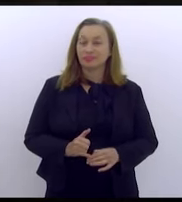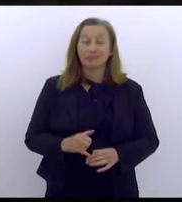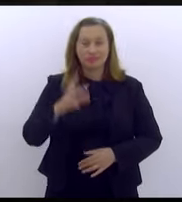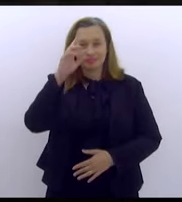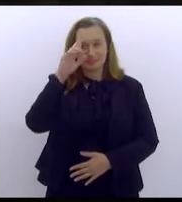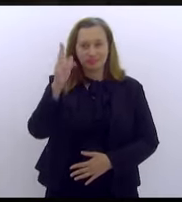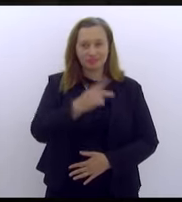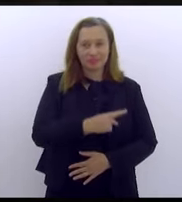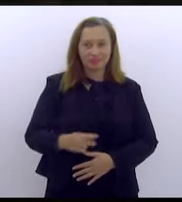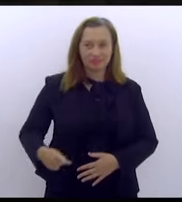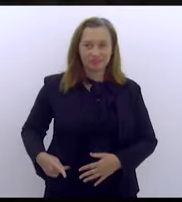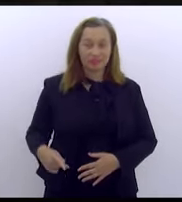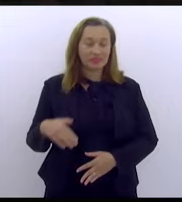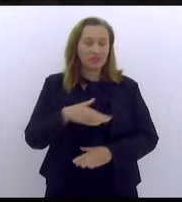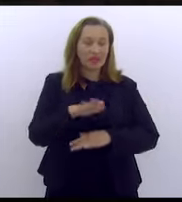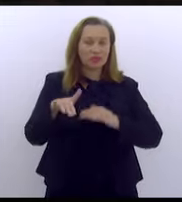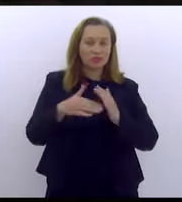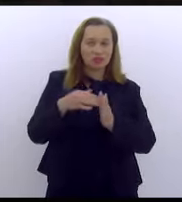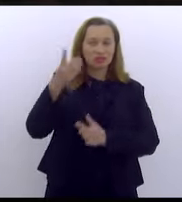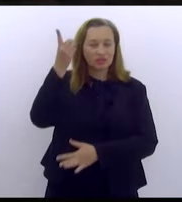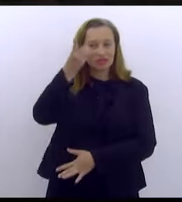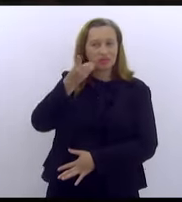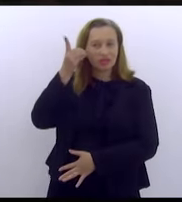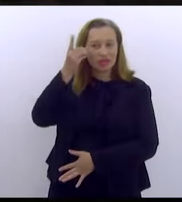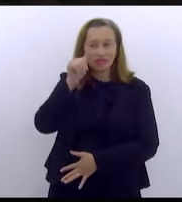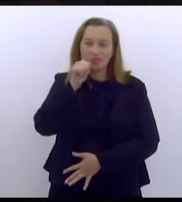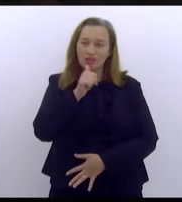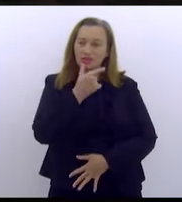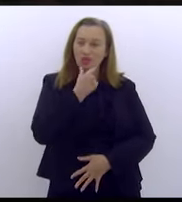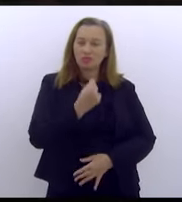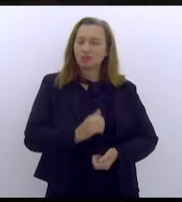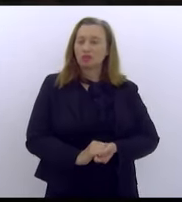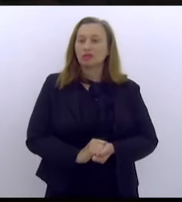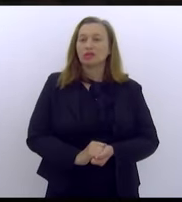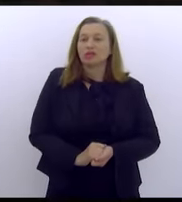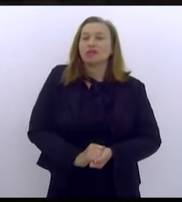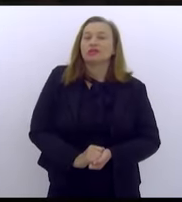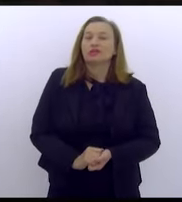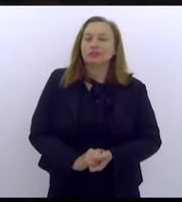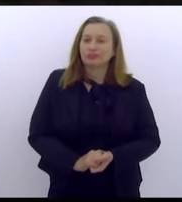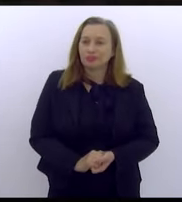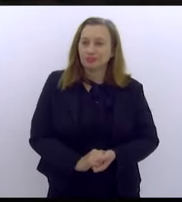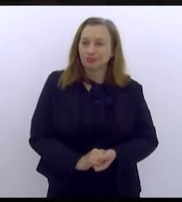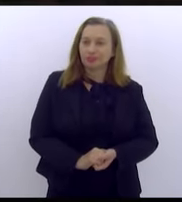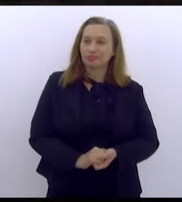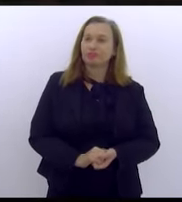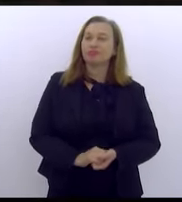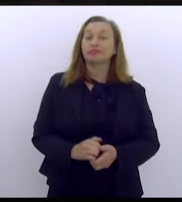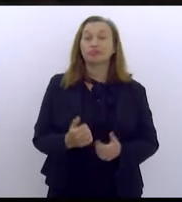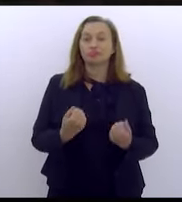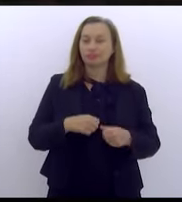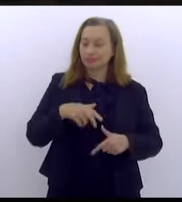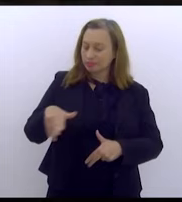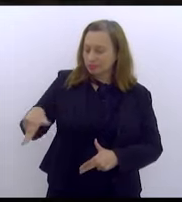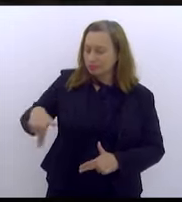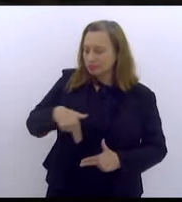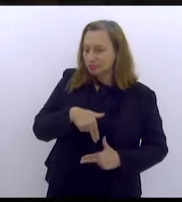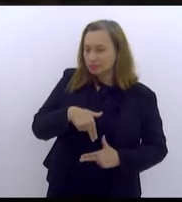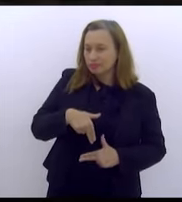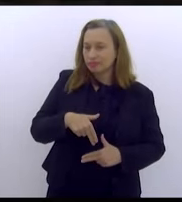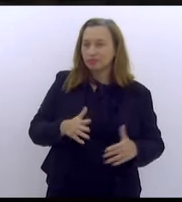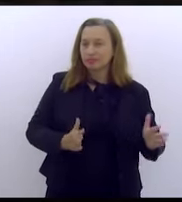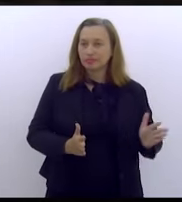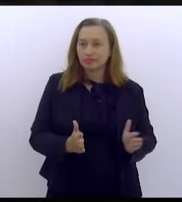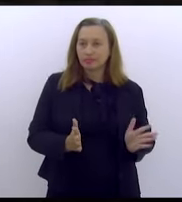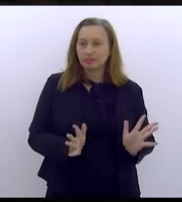Senhor presidente, senhoras deputadas, senhores deputados, eu não poderia deixar de vir aqui no expediente